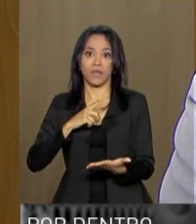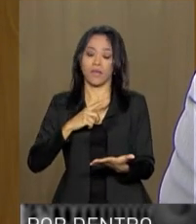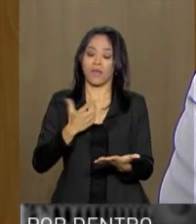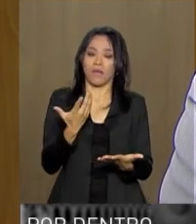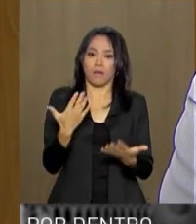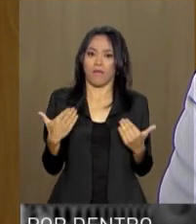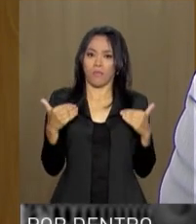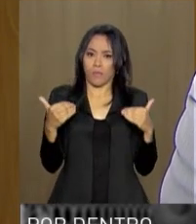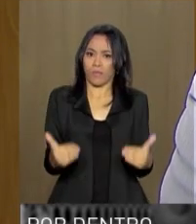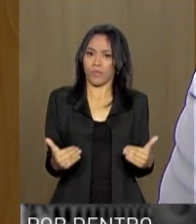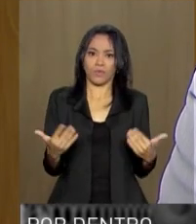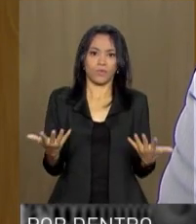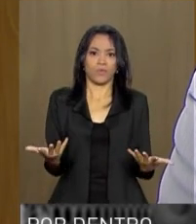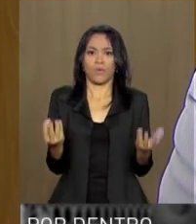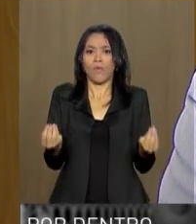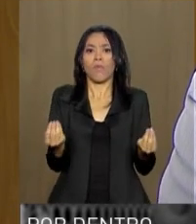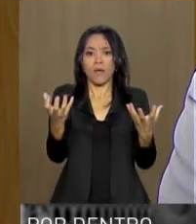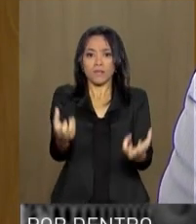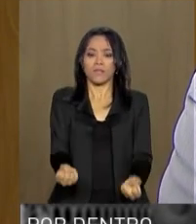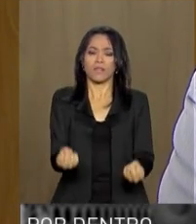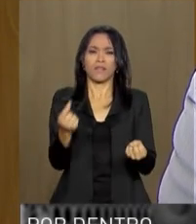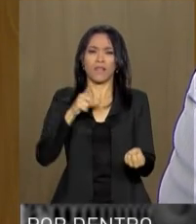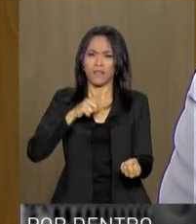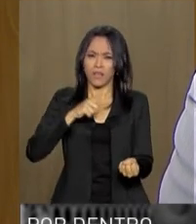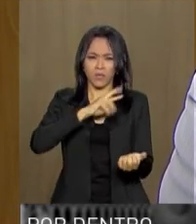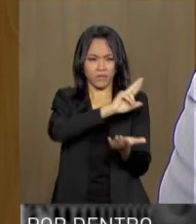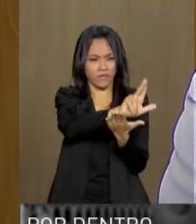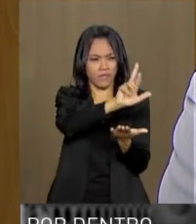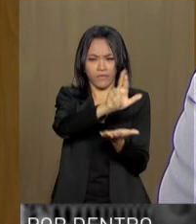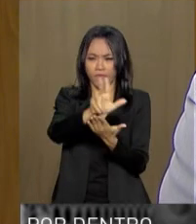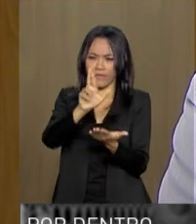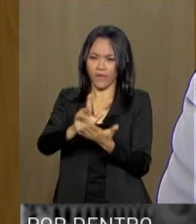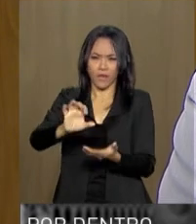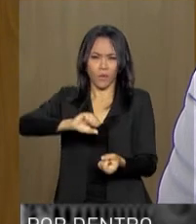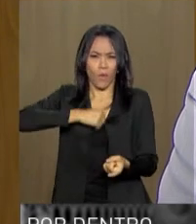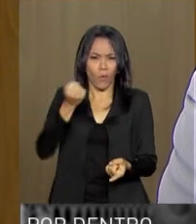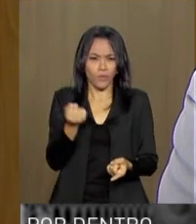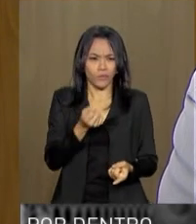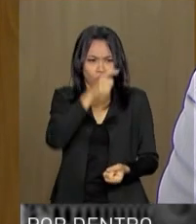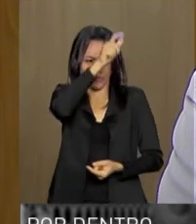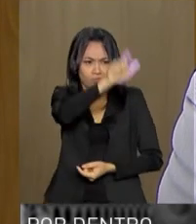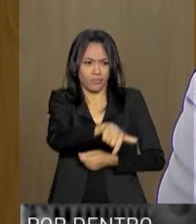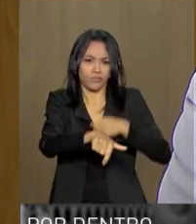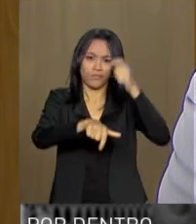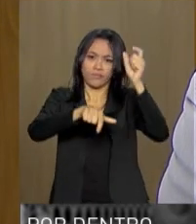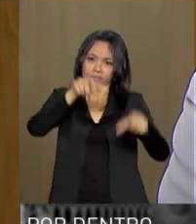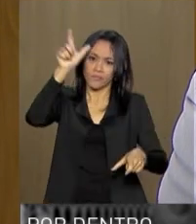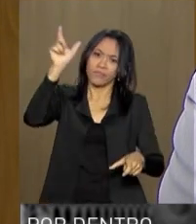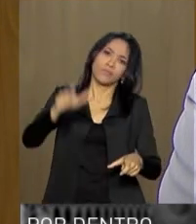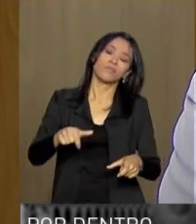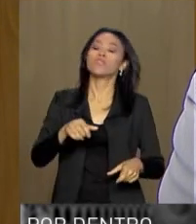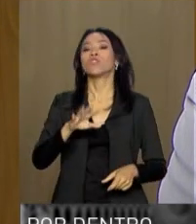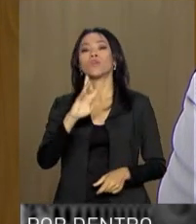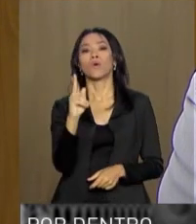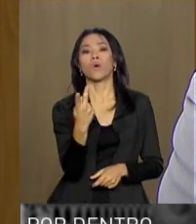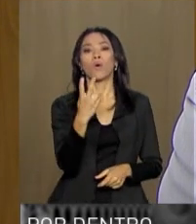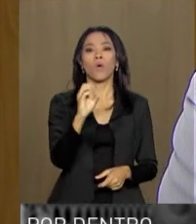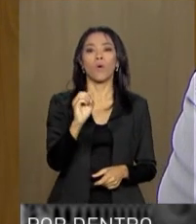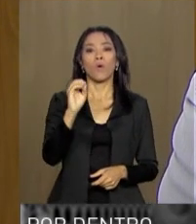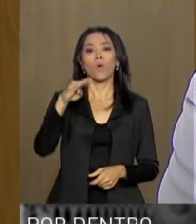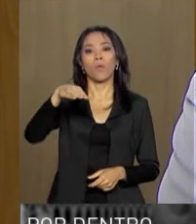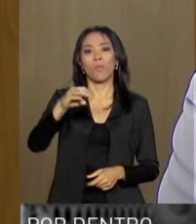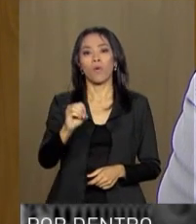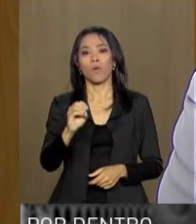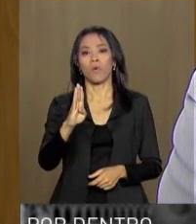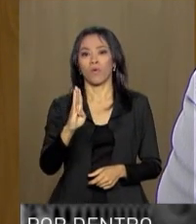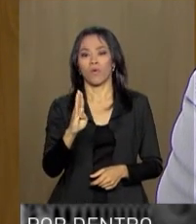em pleno século 21 ainda temos vários casos de ódio ainda é de homofobia é com